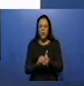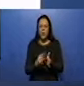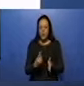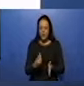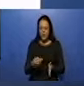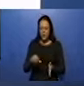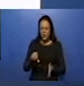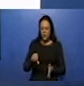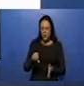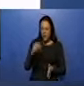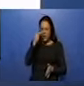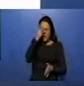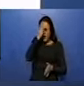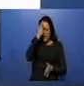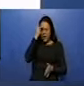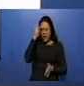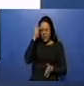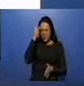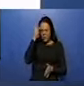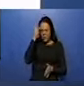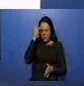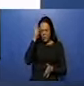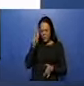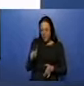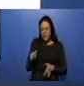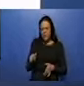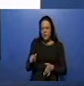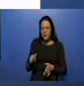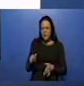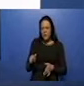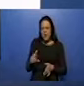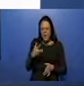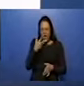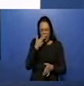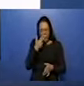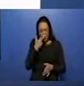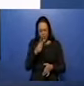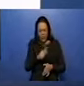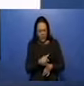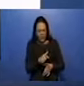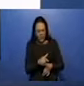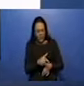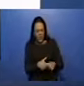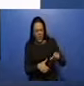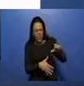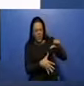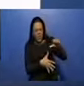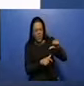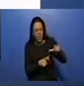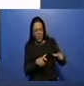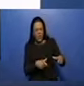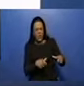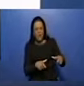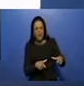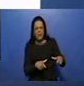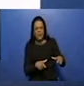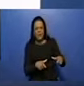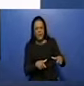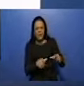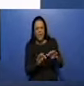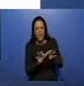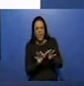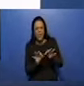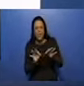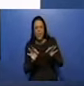consideraram esse lugar o seu lar distante da pátria? Nós